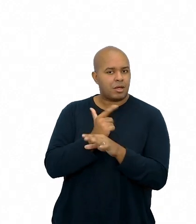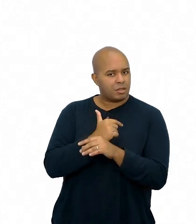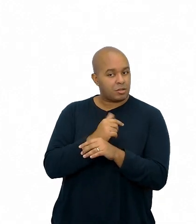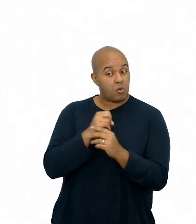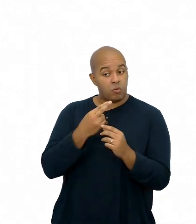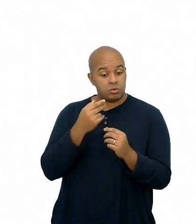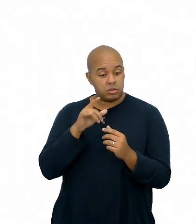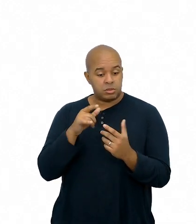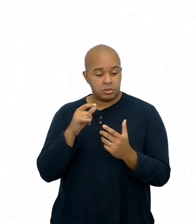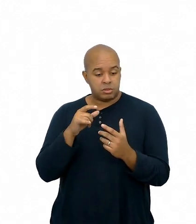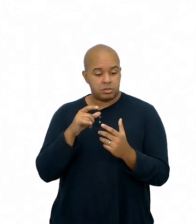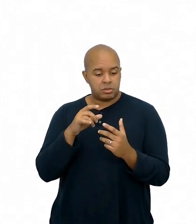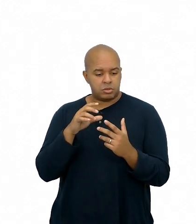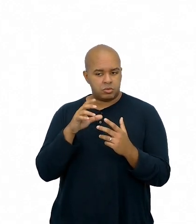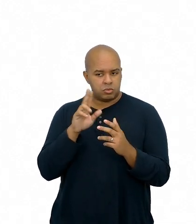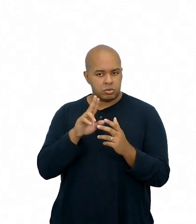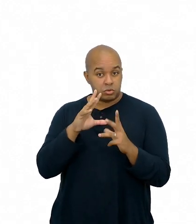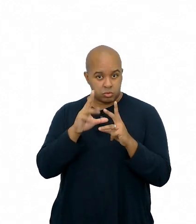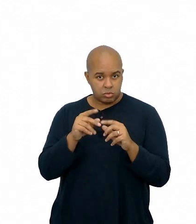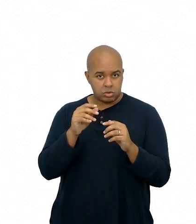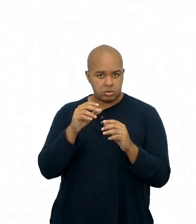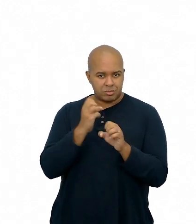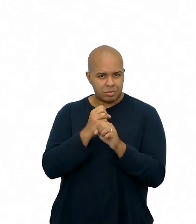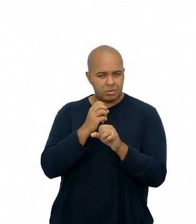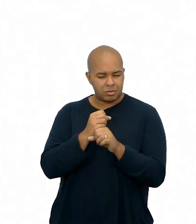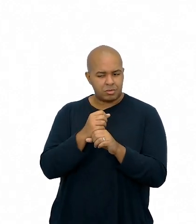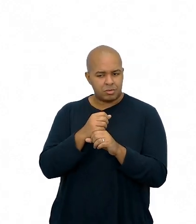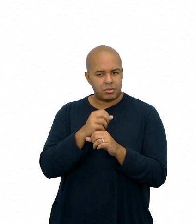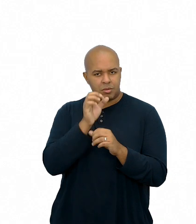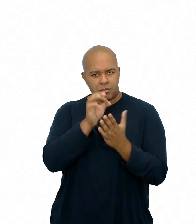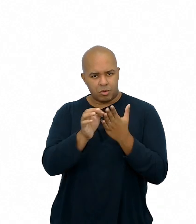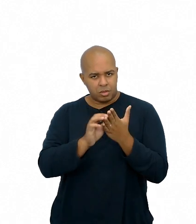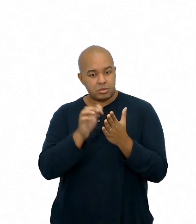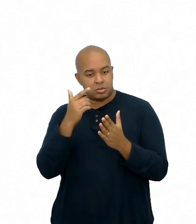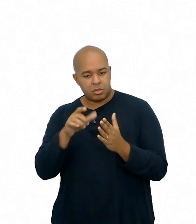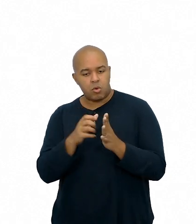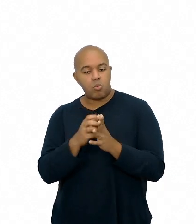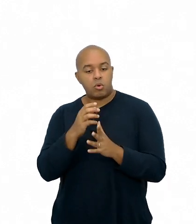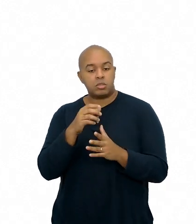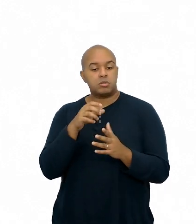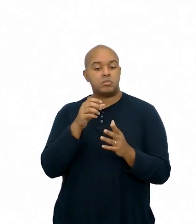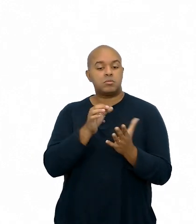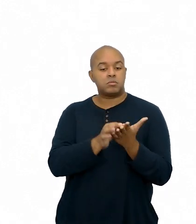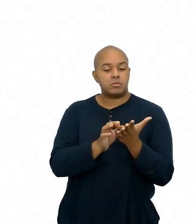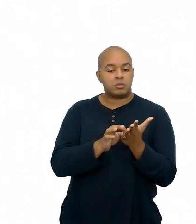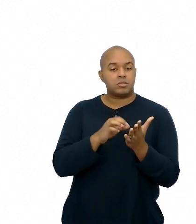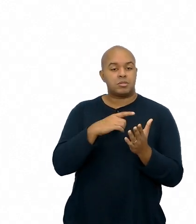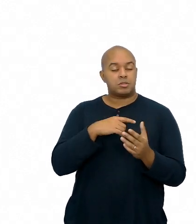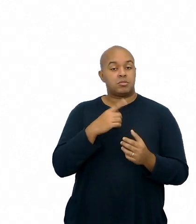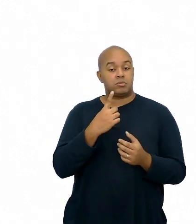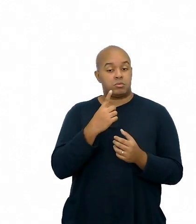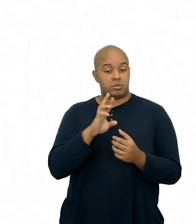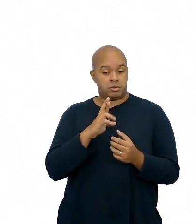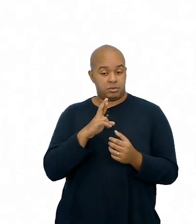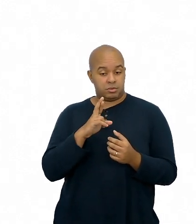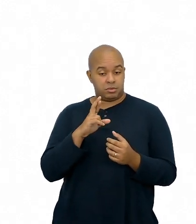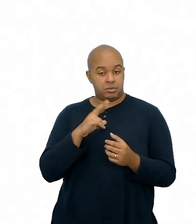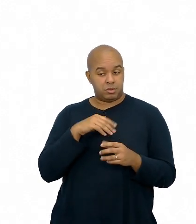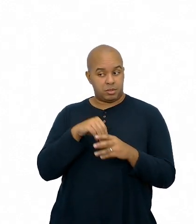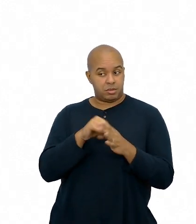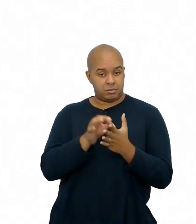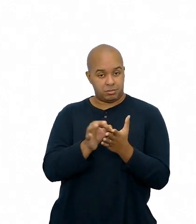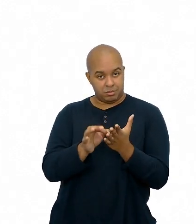ou se contam todas as moedas novamente. Qual é o item D? Ó, quantas moedas de R$ 1 tem